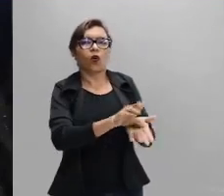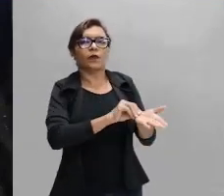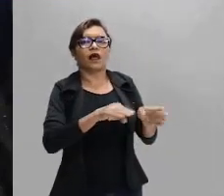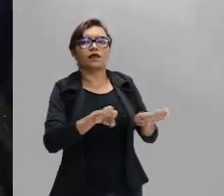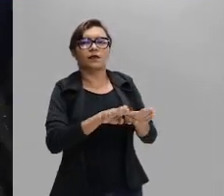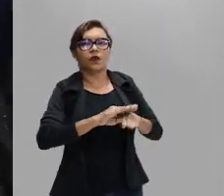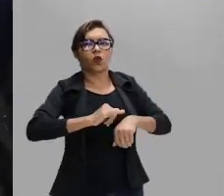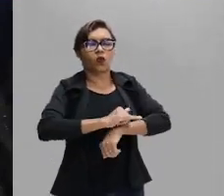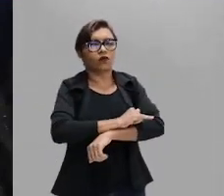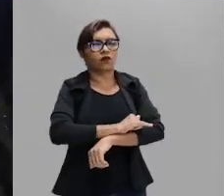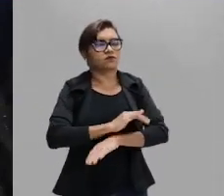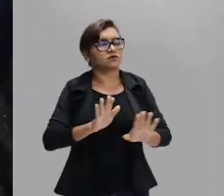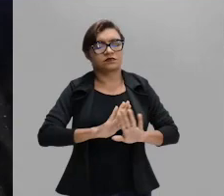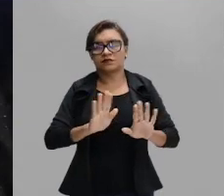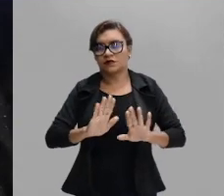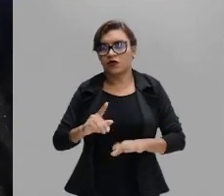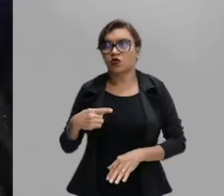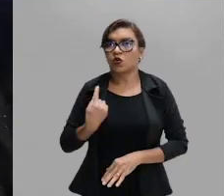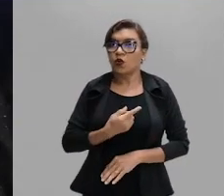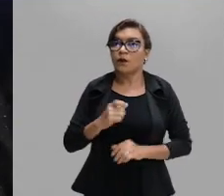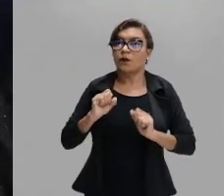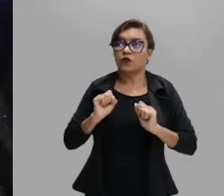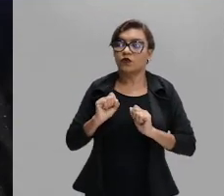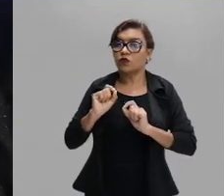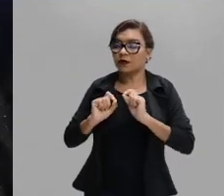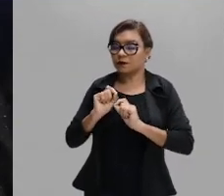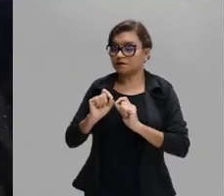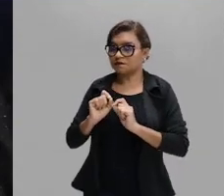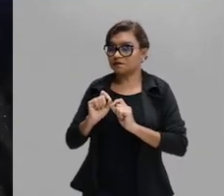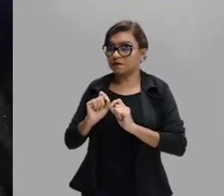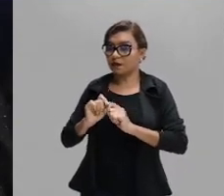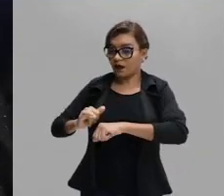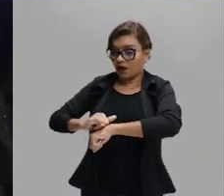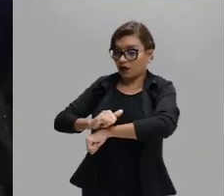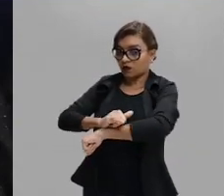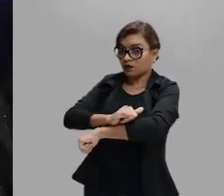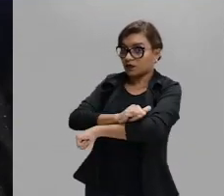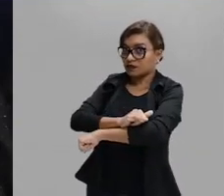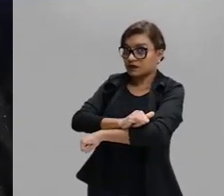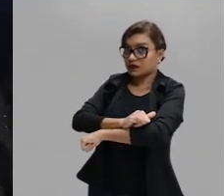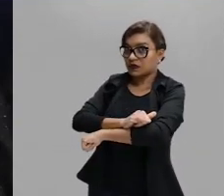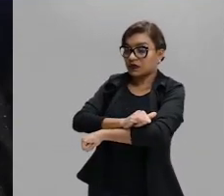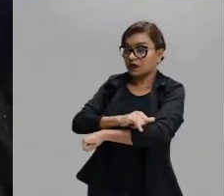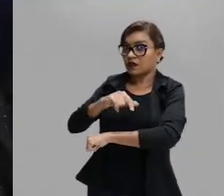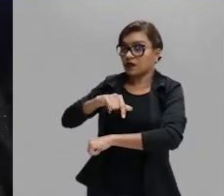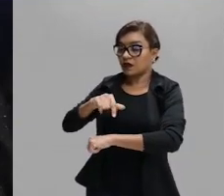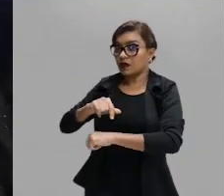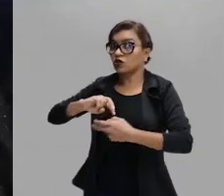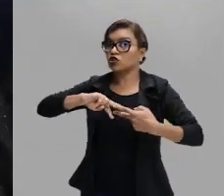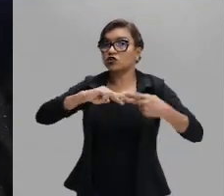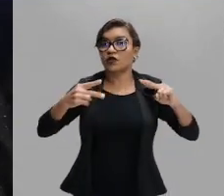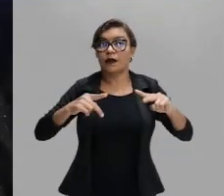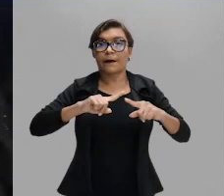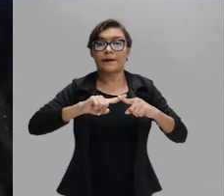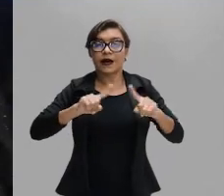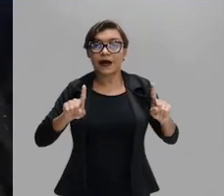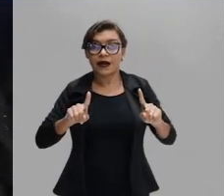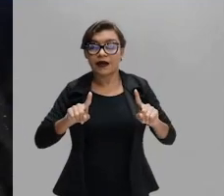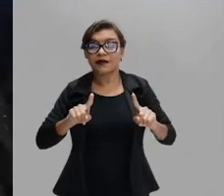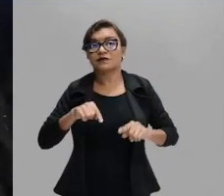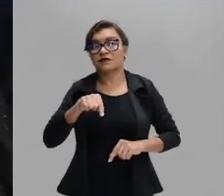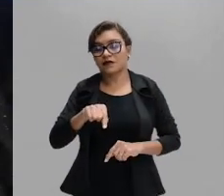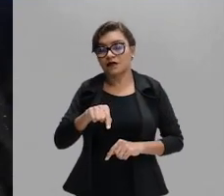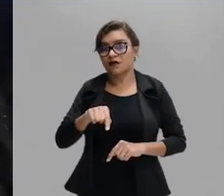bem assim. Nós podemos... A obesidade ela é multifatorial. Tem um aspecto genético, mas eu posso fazer com que isso seja o